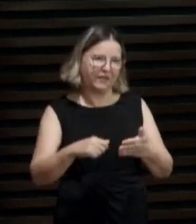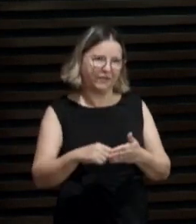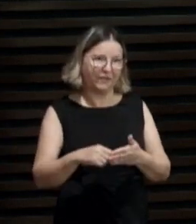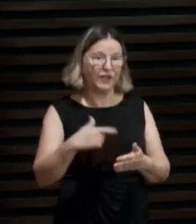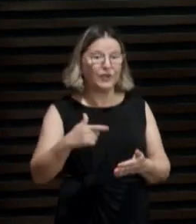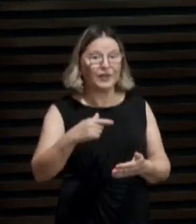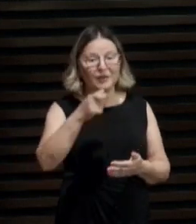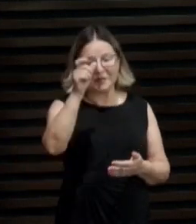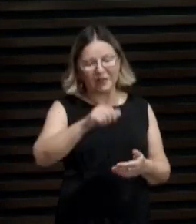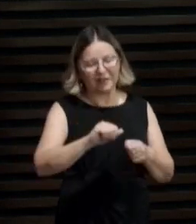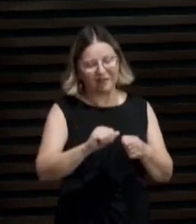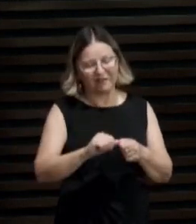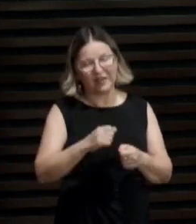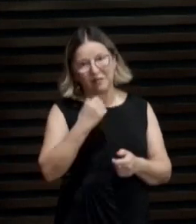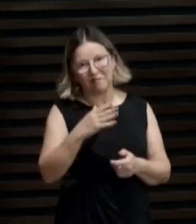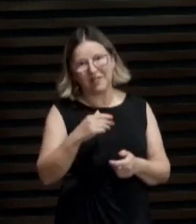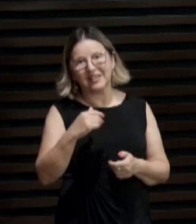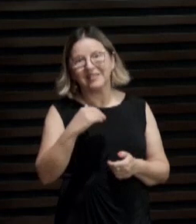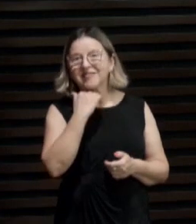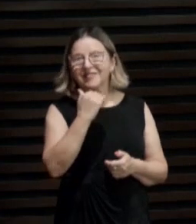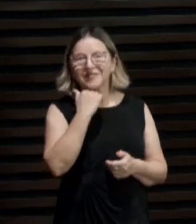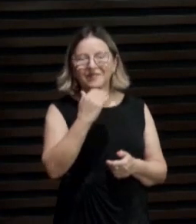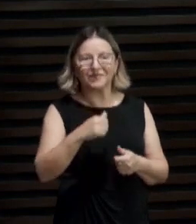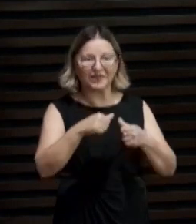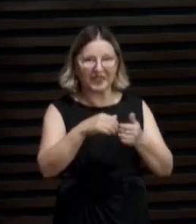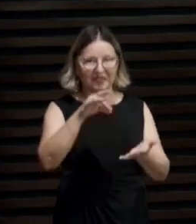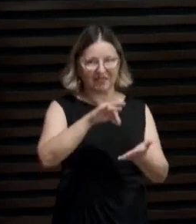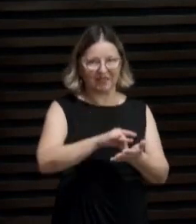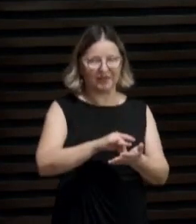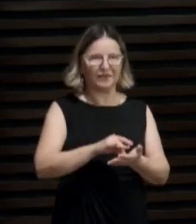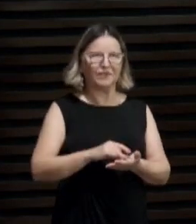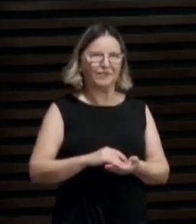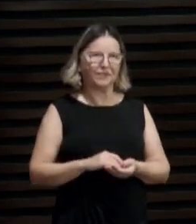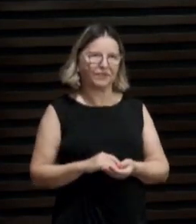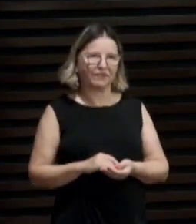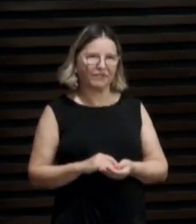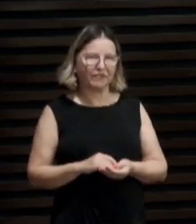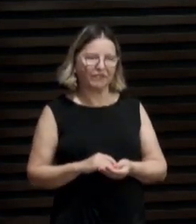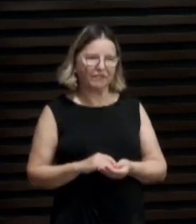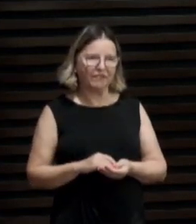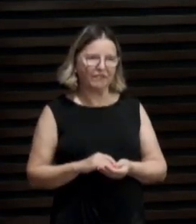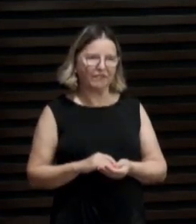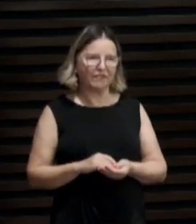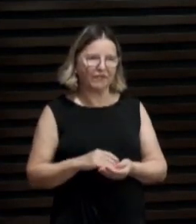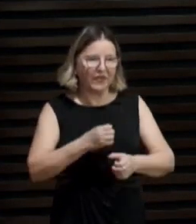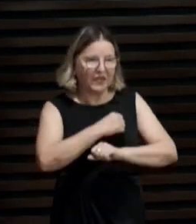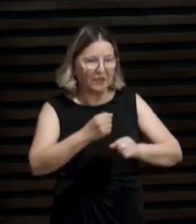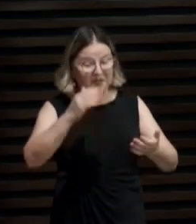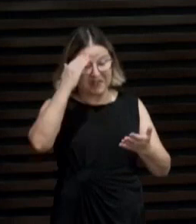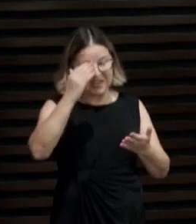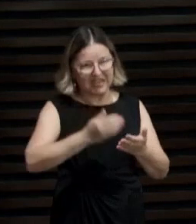faça o bem, não há nenhum sequer. Esta é a realidade. Não dá para darmos crédito ao